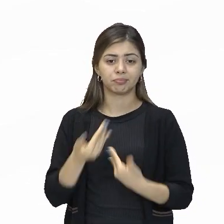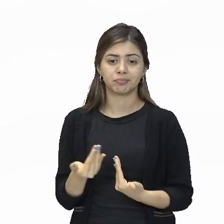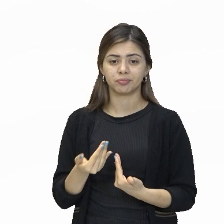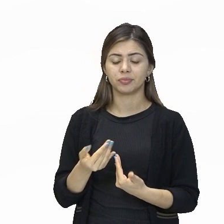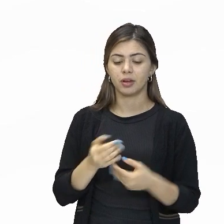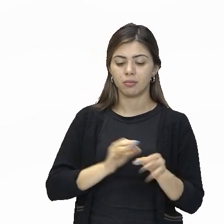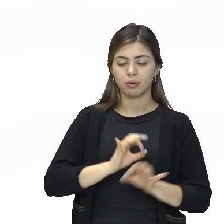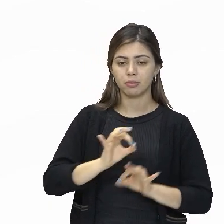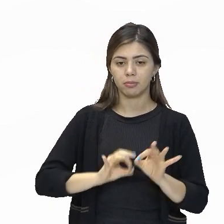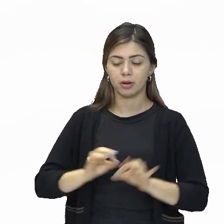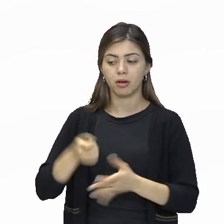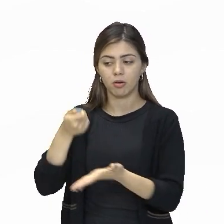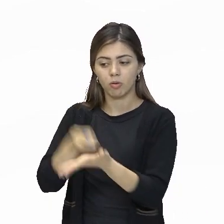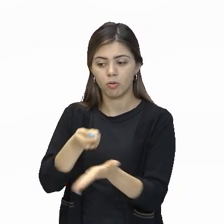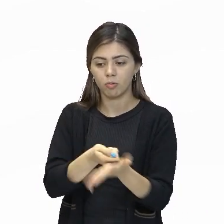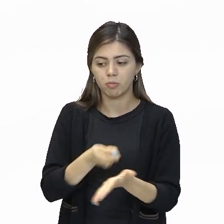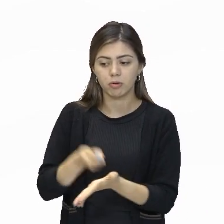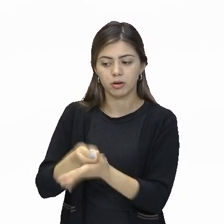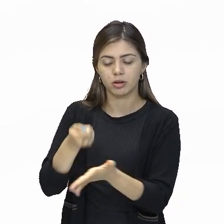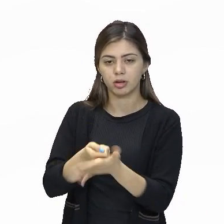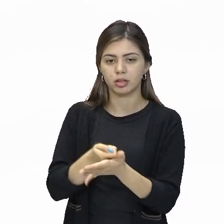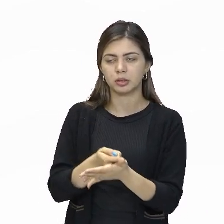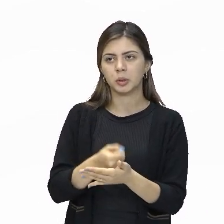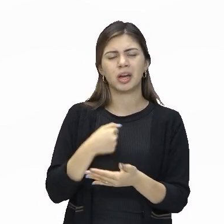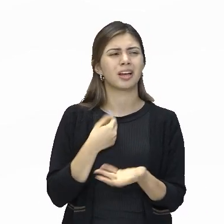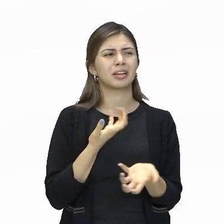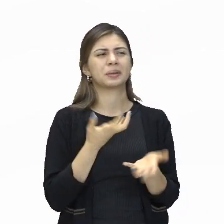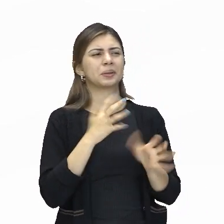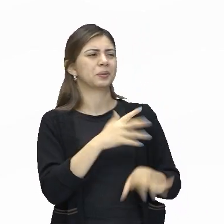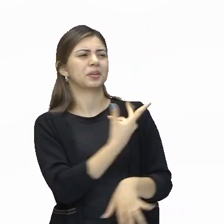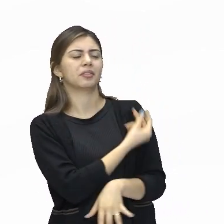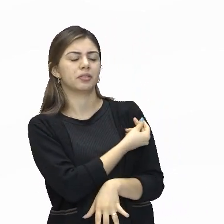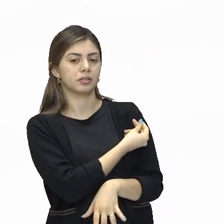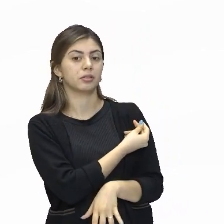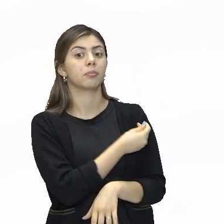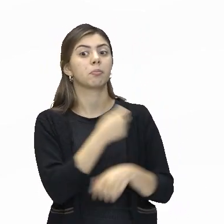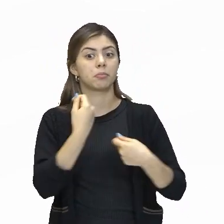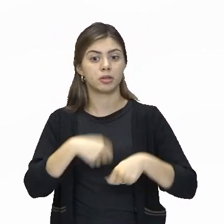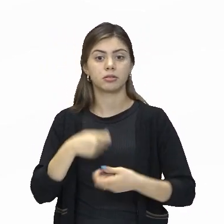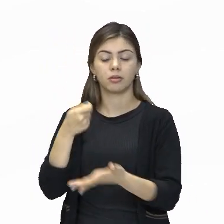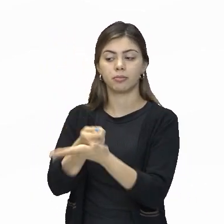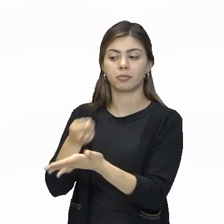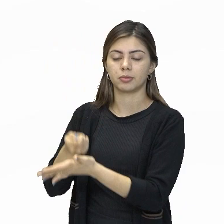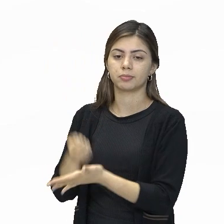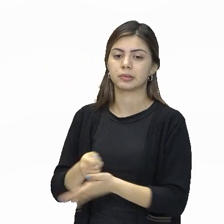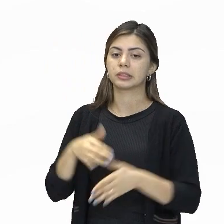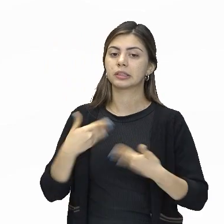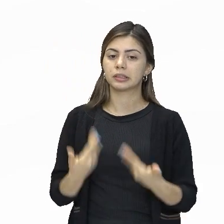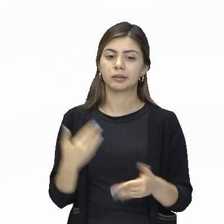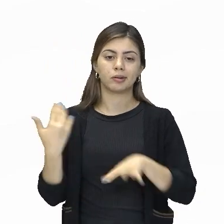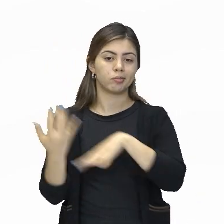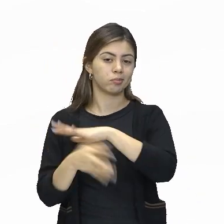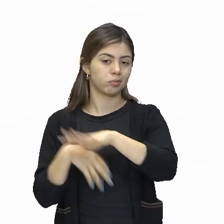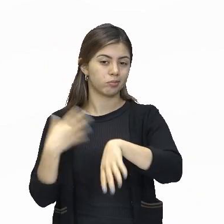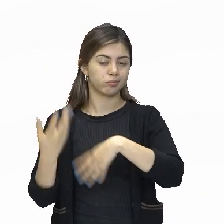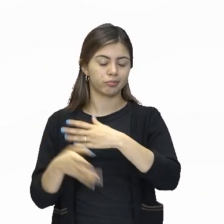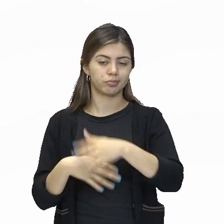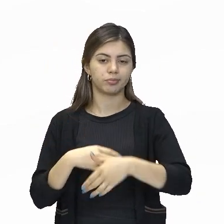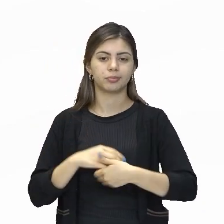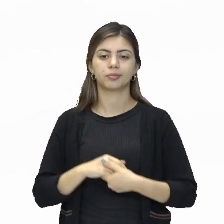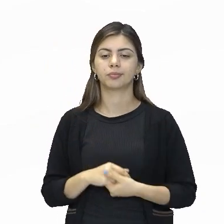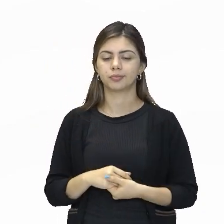era obrigatória. Você não podia dizer que não queria tomar, você tinha que tomar. Então, ali teve a revolta